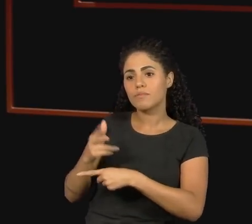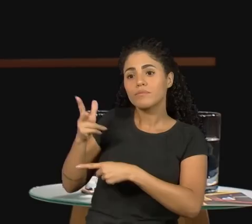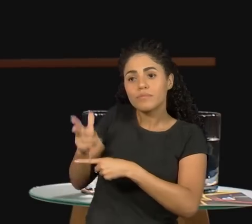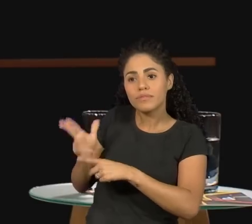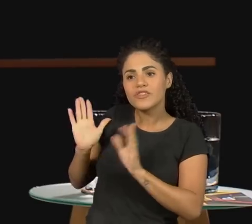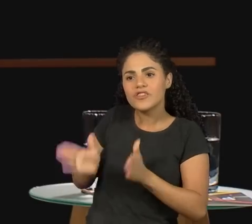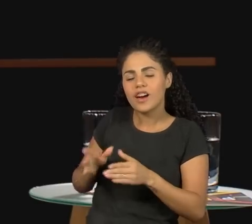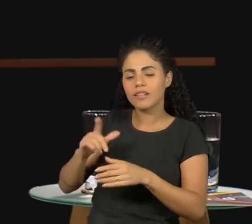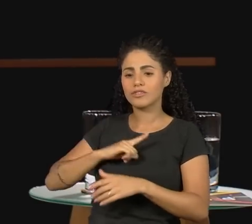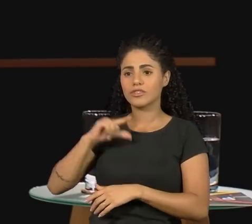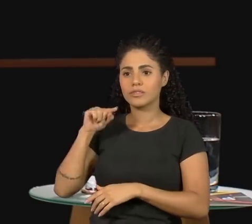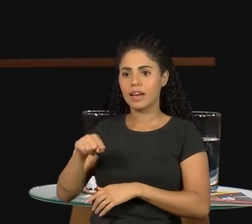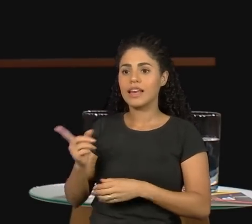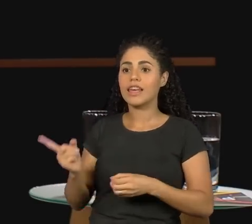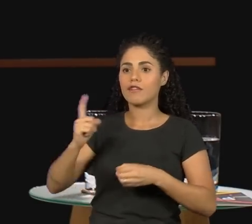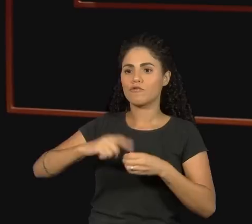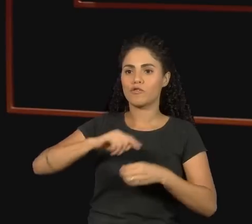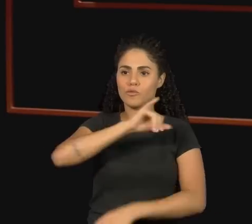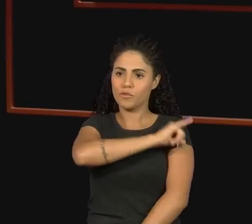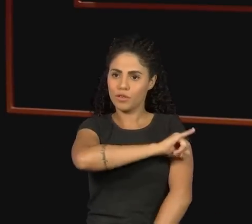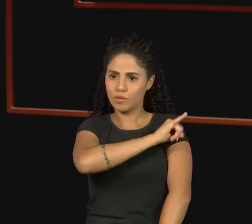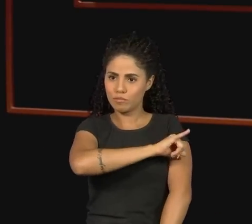sucesso. E aí eu volto para o Rio,